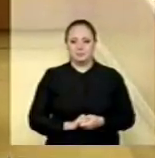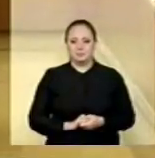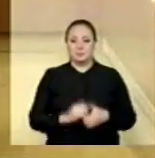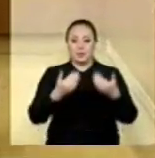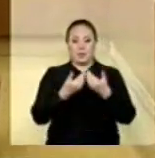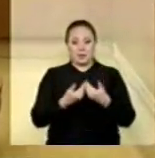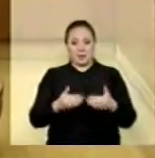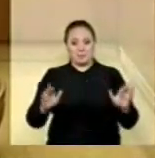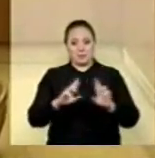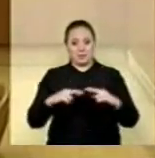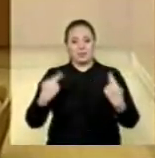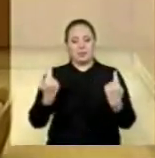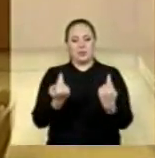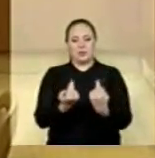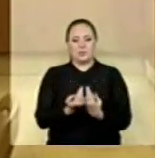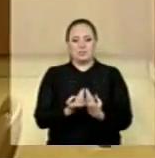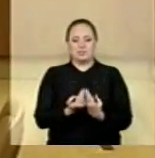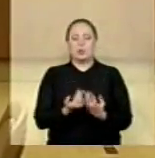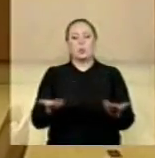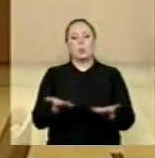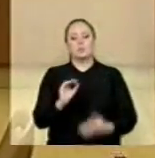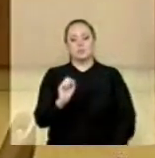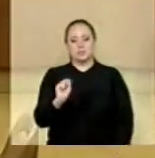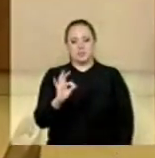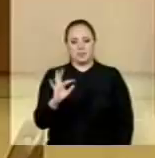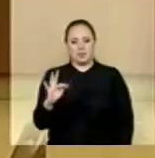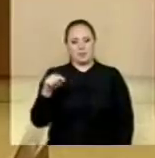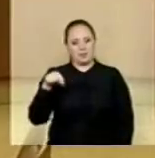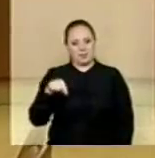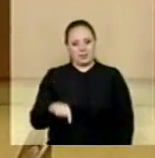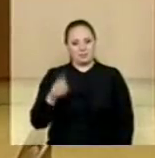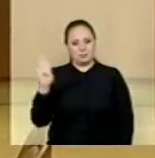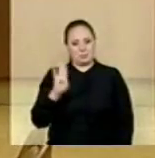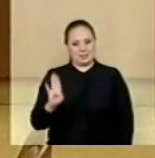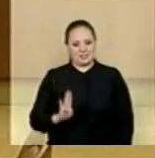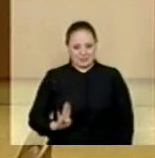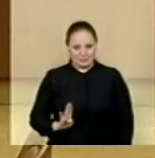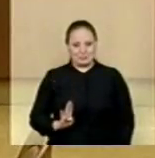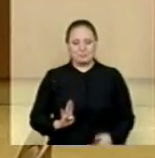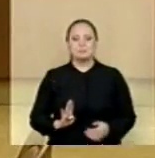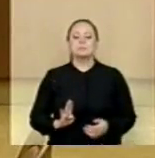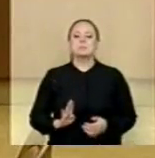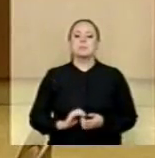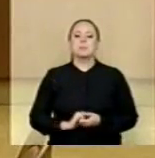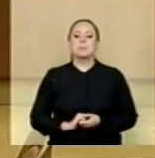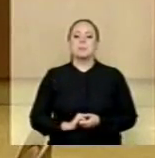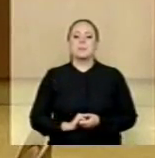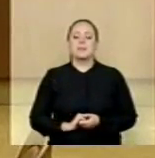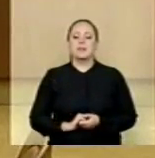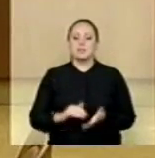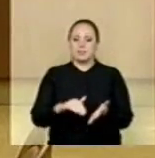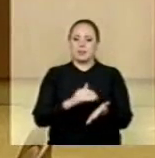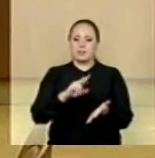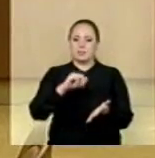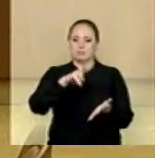Declaro aberta essa sessão jurisdicional do plenário do Supremo Tribunal Federal do Brasil. Passo a palavra à senhora secretária para